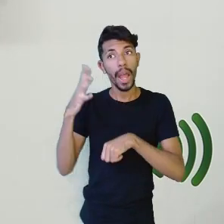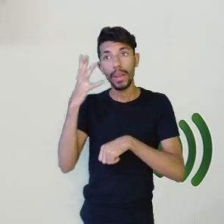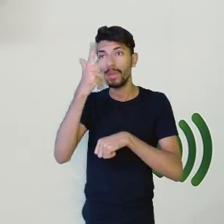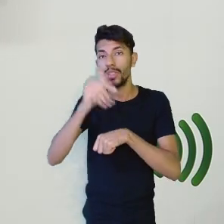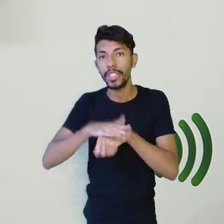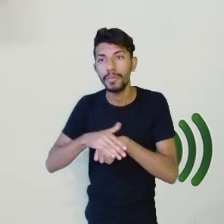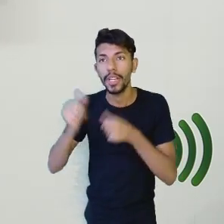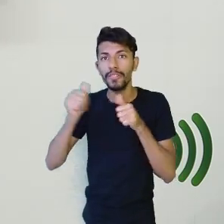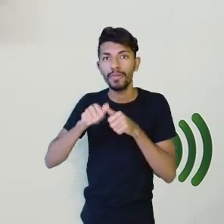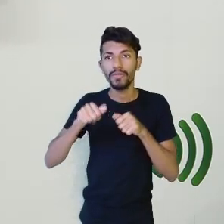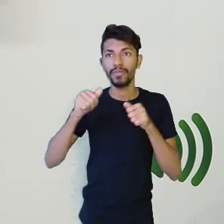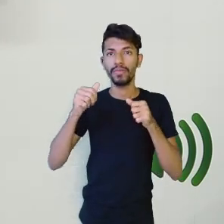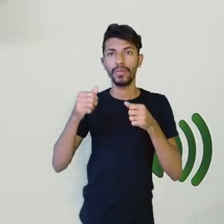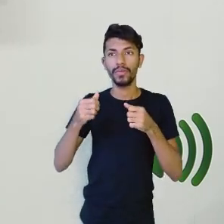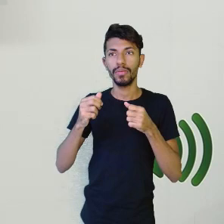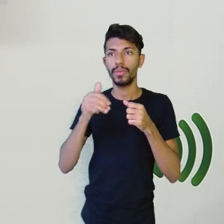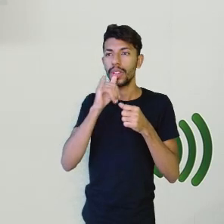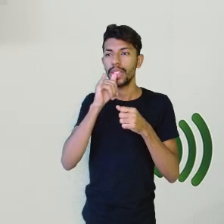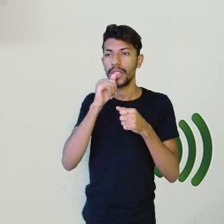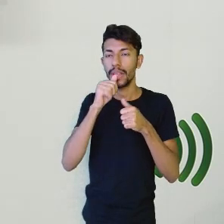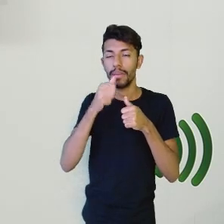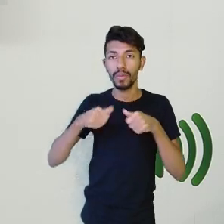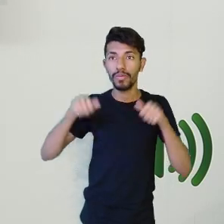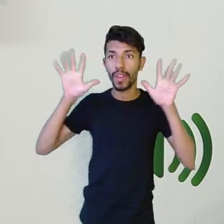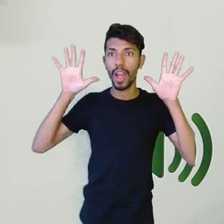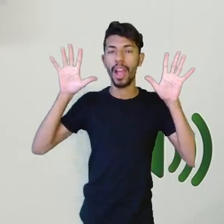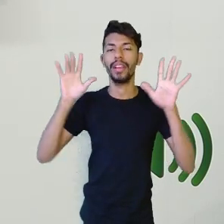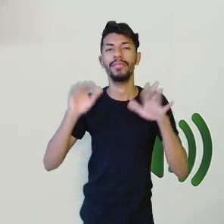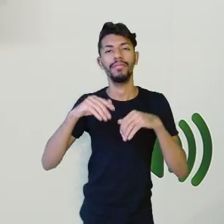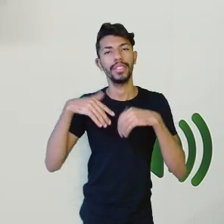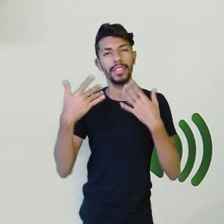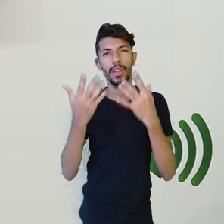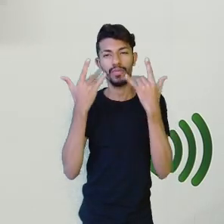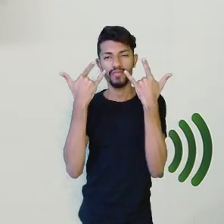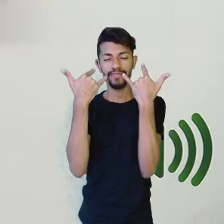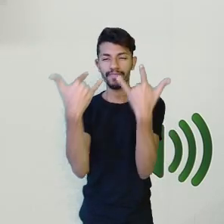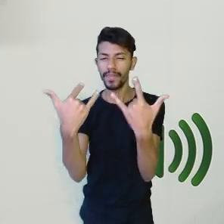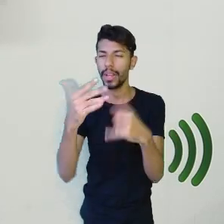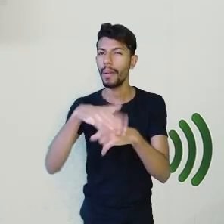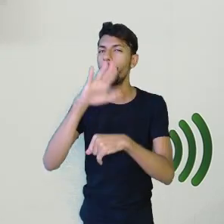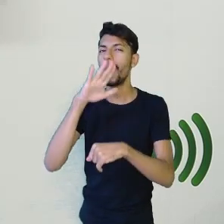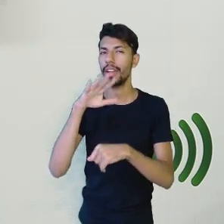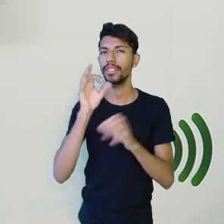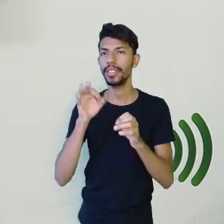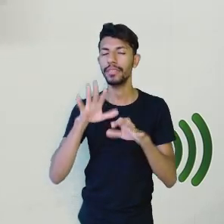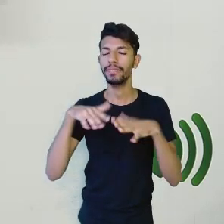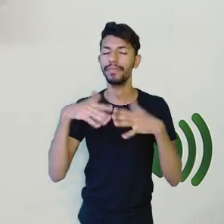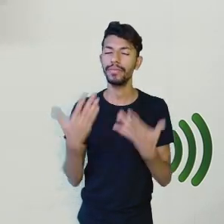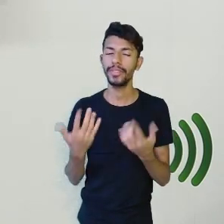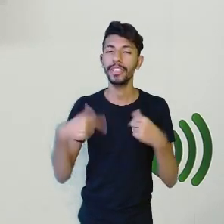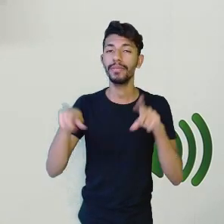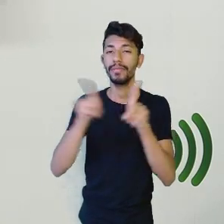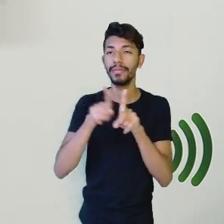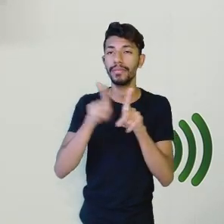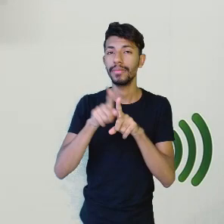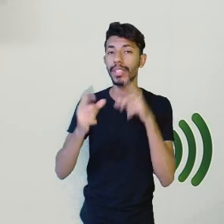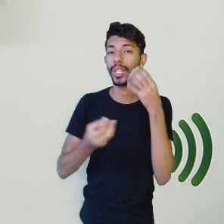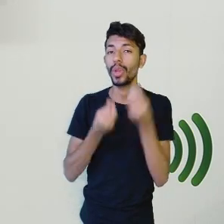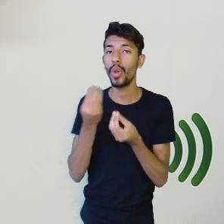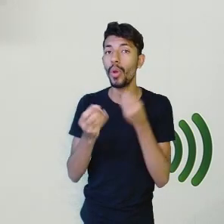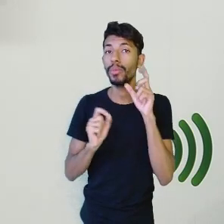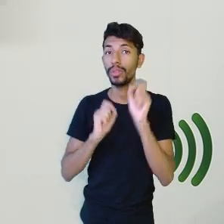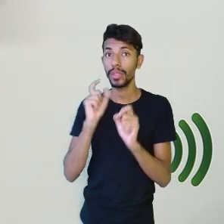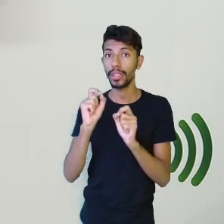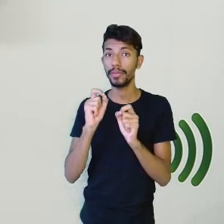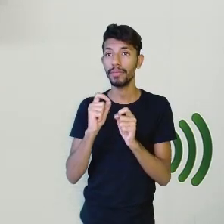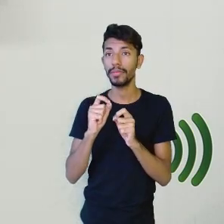vistoso, ele atrai a atenção das fêmeas. Então, provavelmente, o colorido é para isso também e também serve como